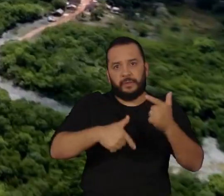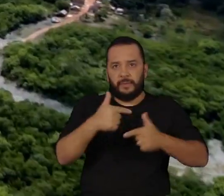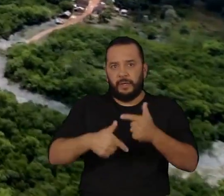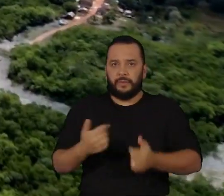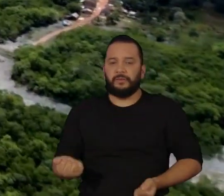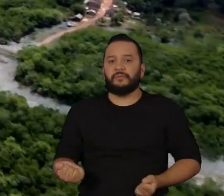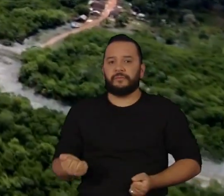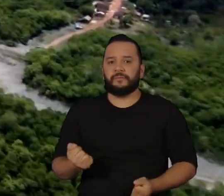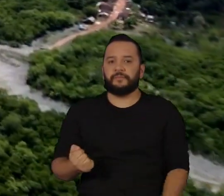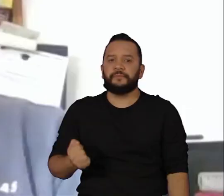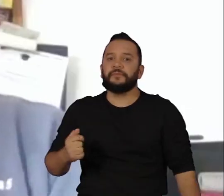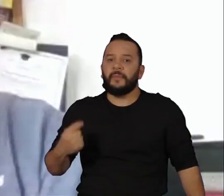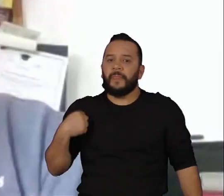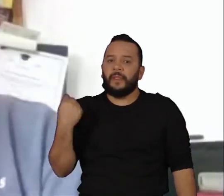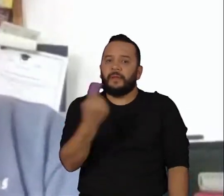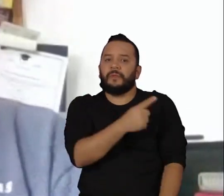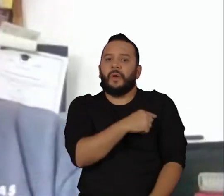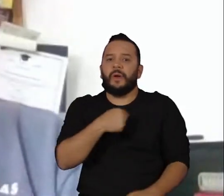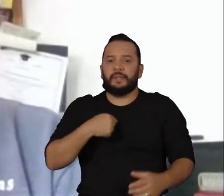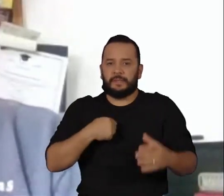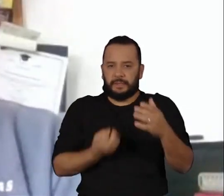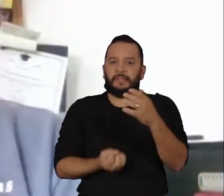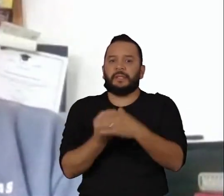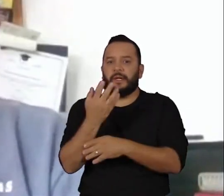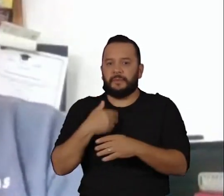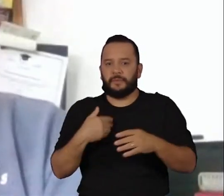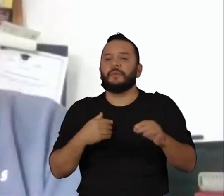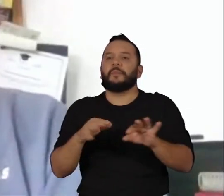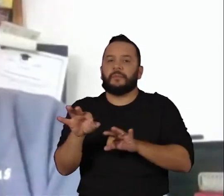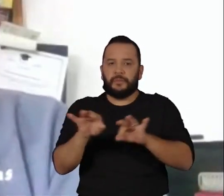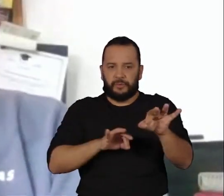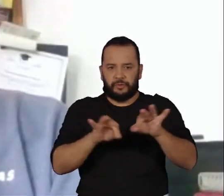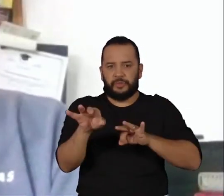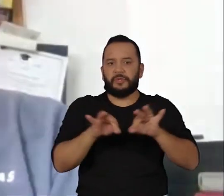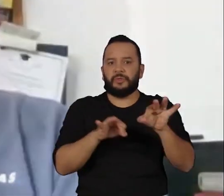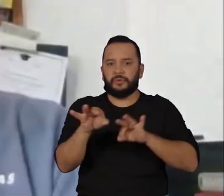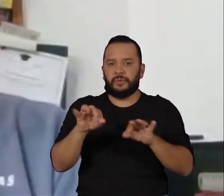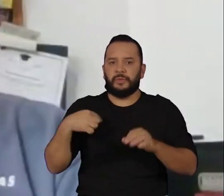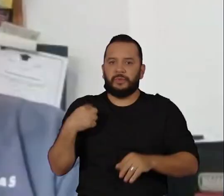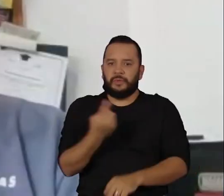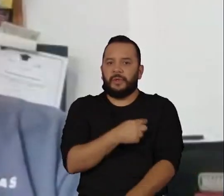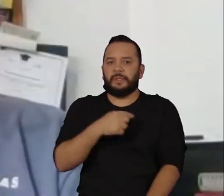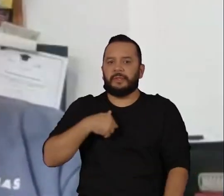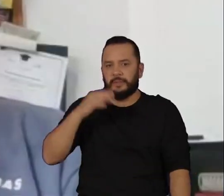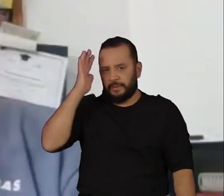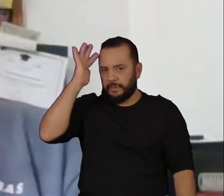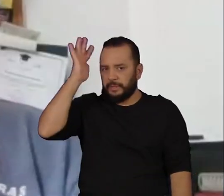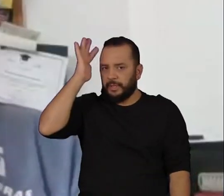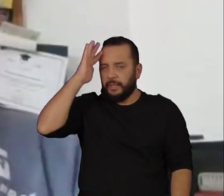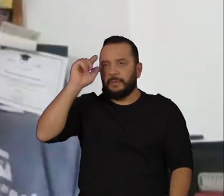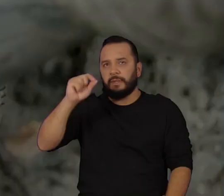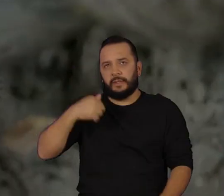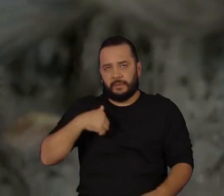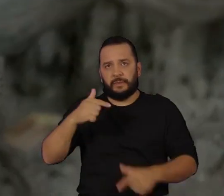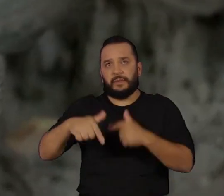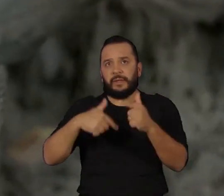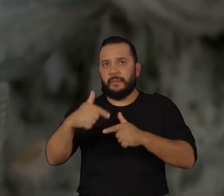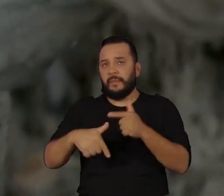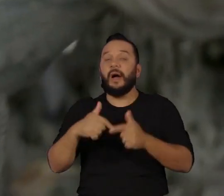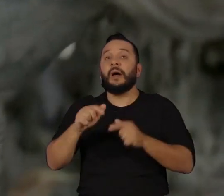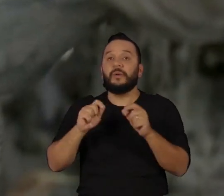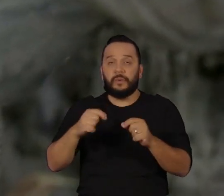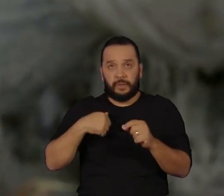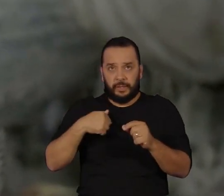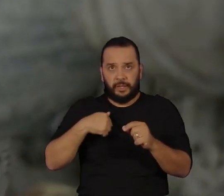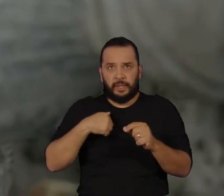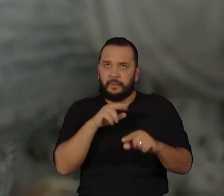Quando nós elaboramos o projeto, a gente estava imaginando um trabalho que fosse socioambiental, que